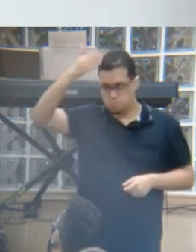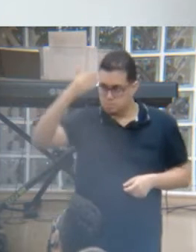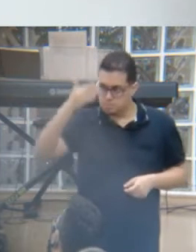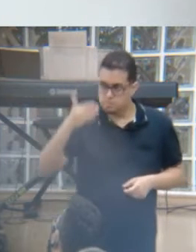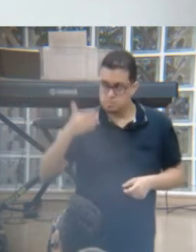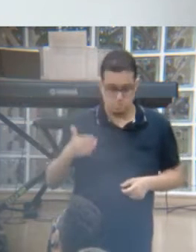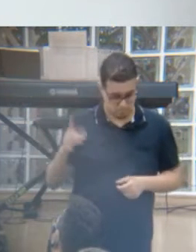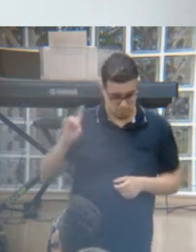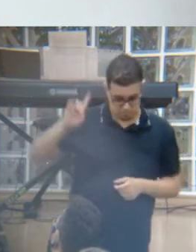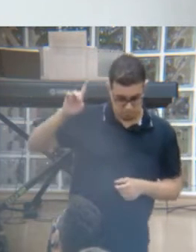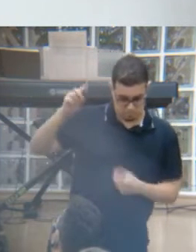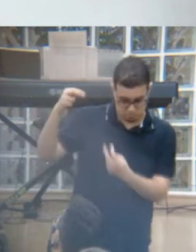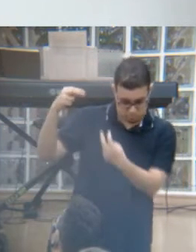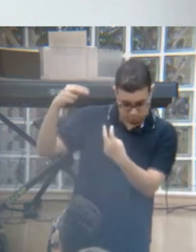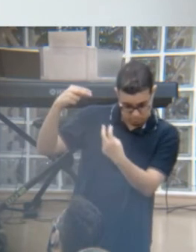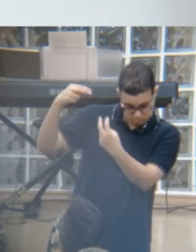as minhas orações.